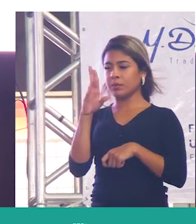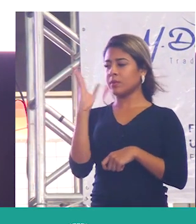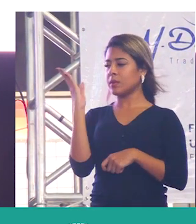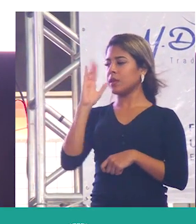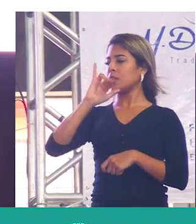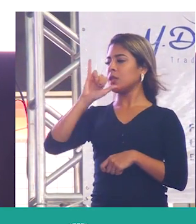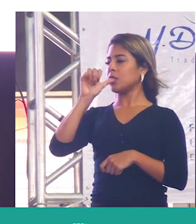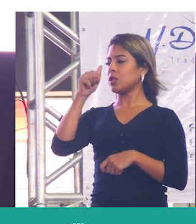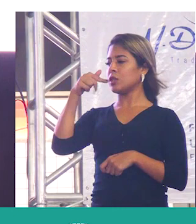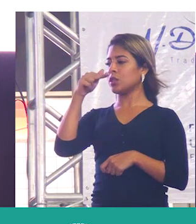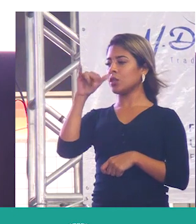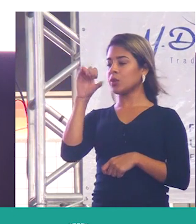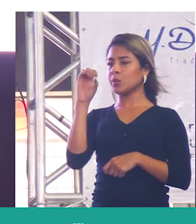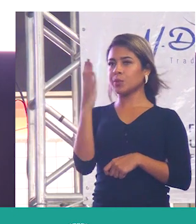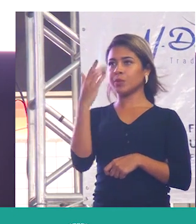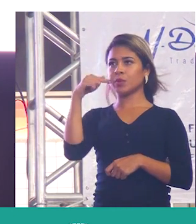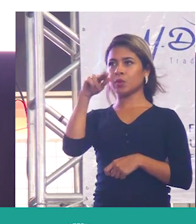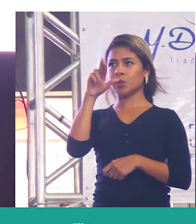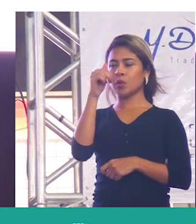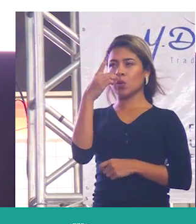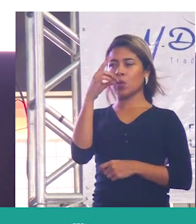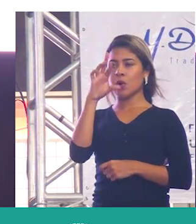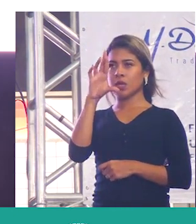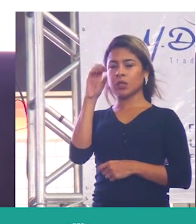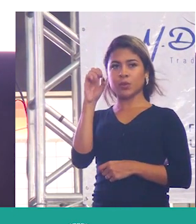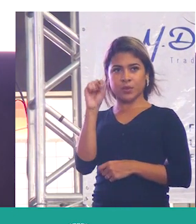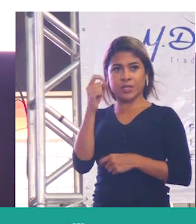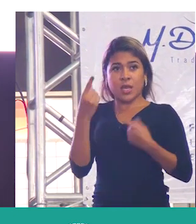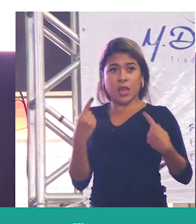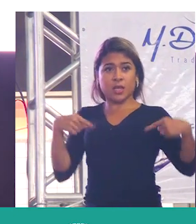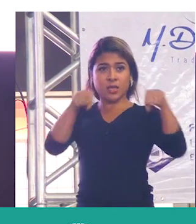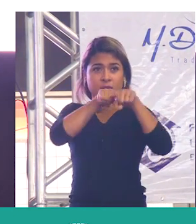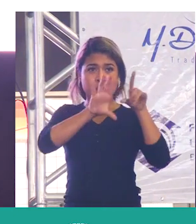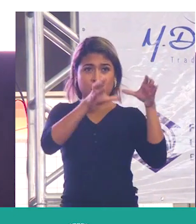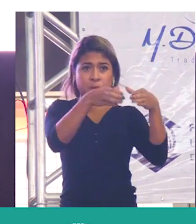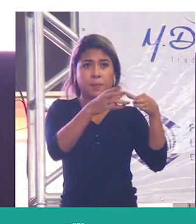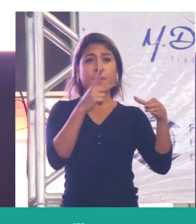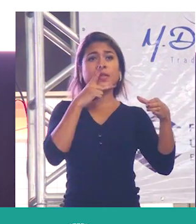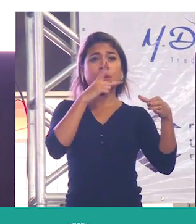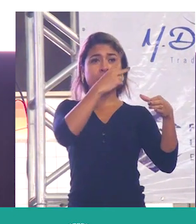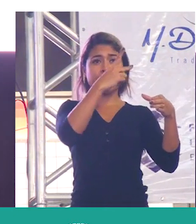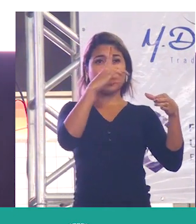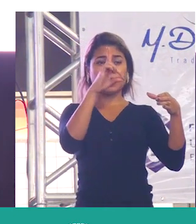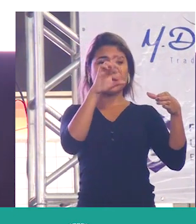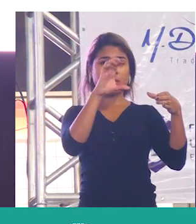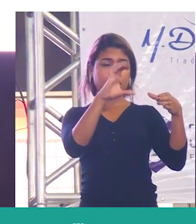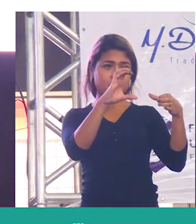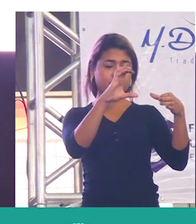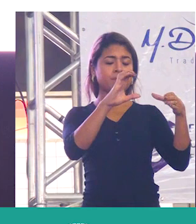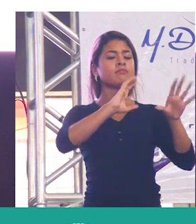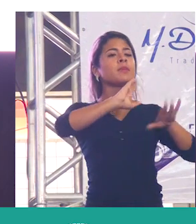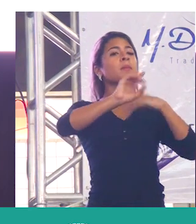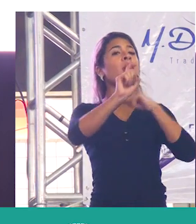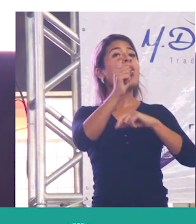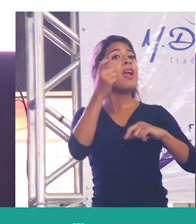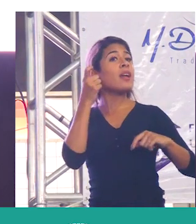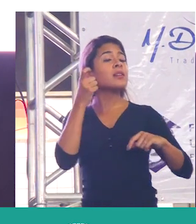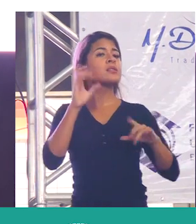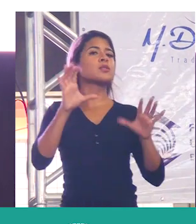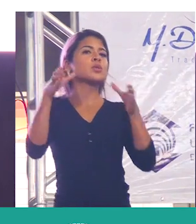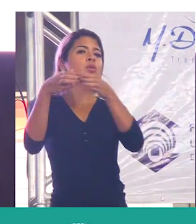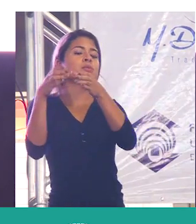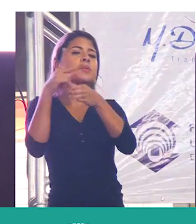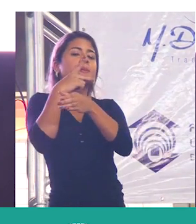Silva Quadros, que era ligado ao PDC, mas ele foi eleito quando fazia parte do PTN.